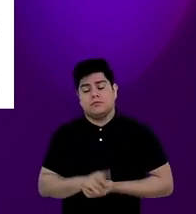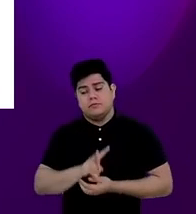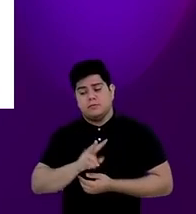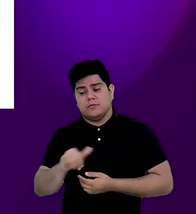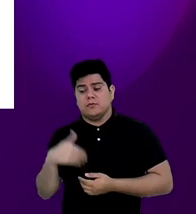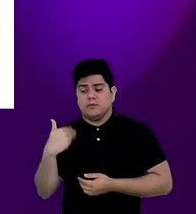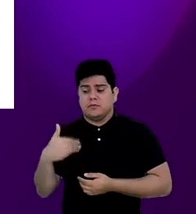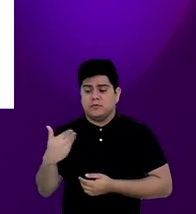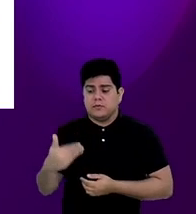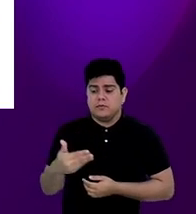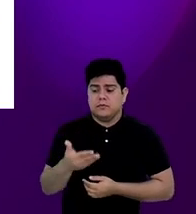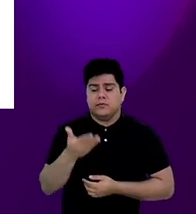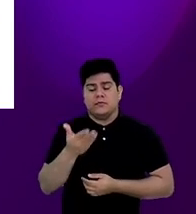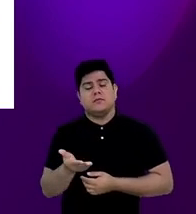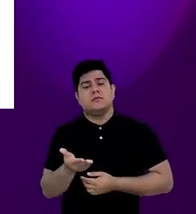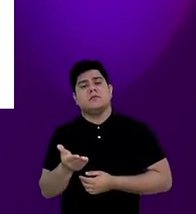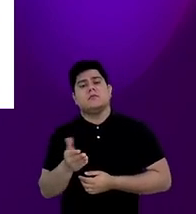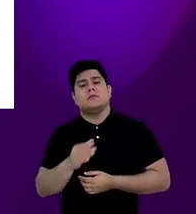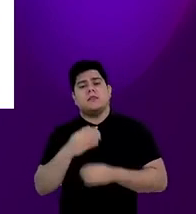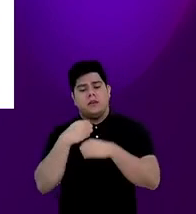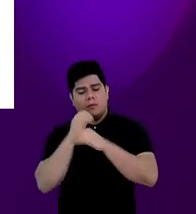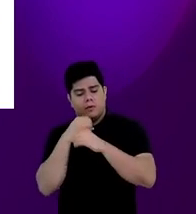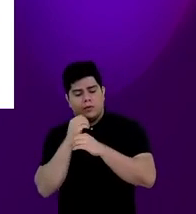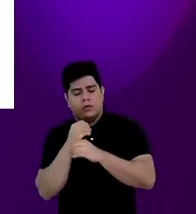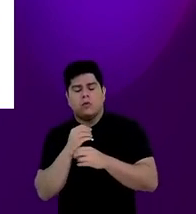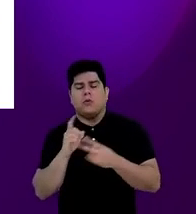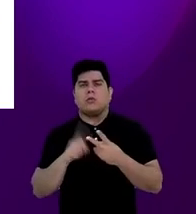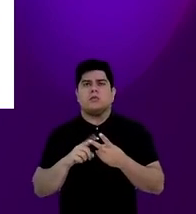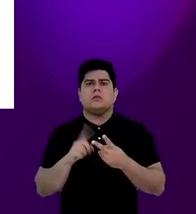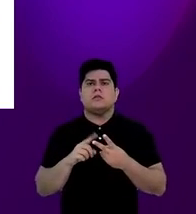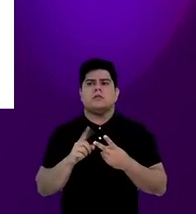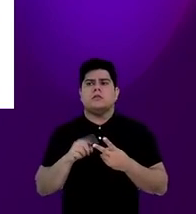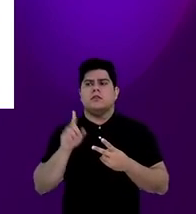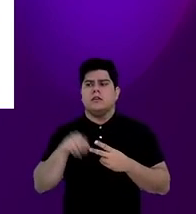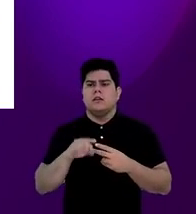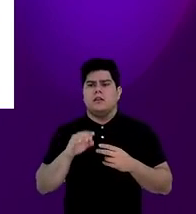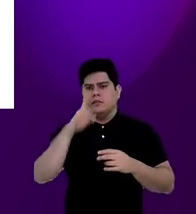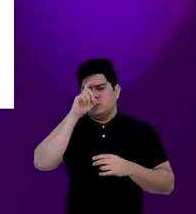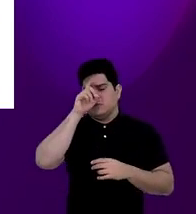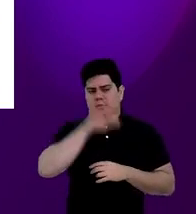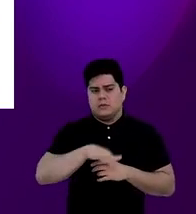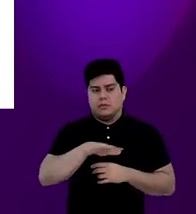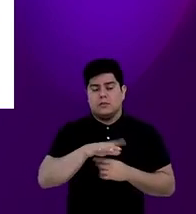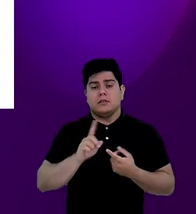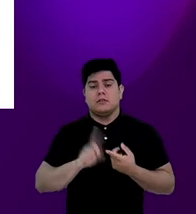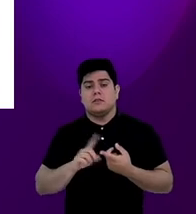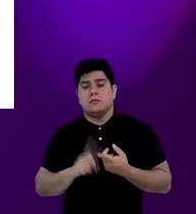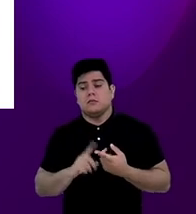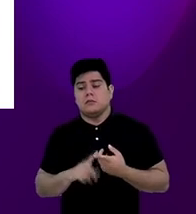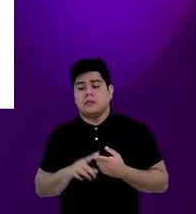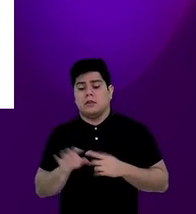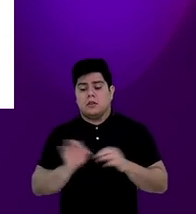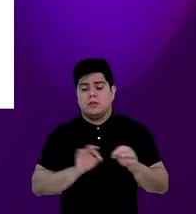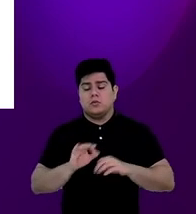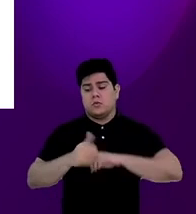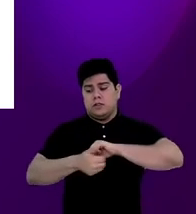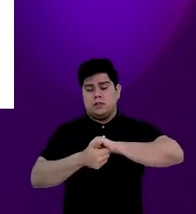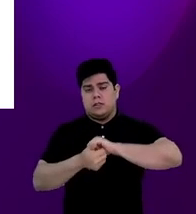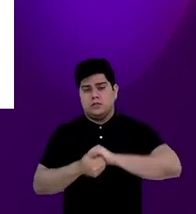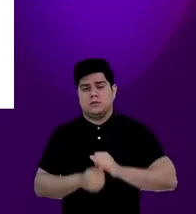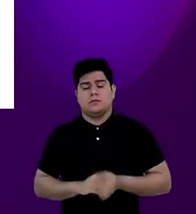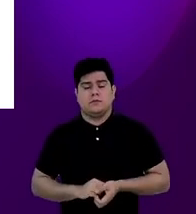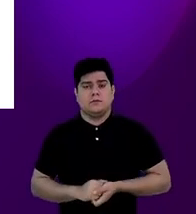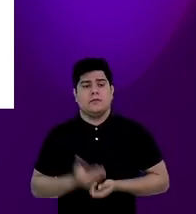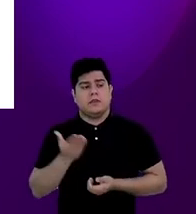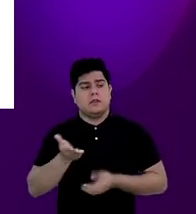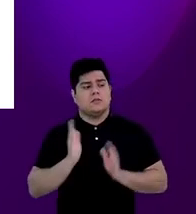desde a aferese, laboratório, tanto a parte clínica como também o gerenciamento de qualidade. E aqui